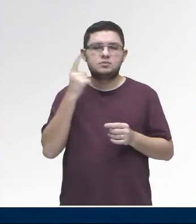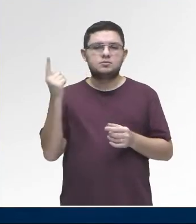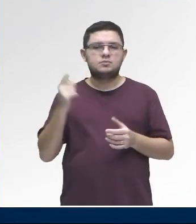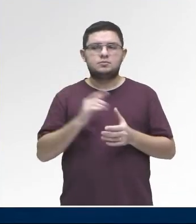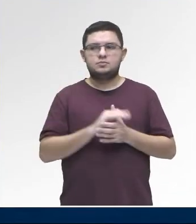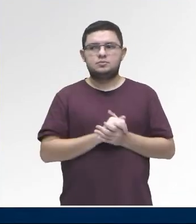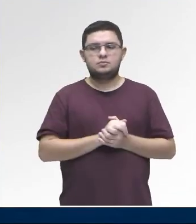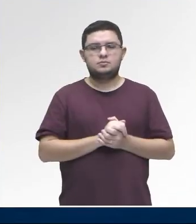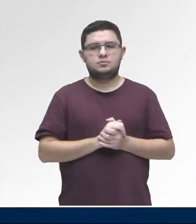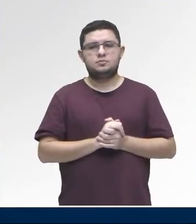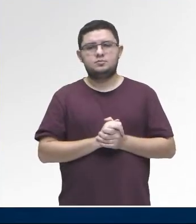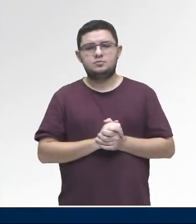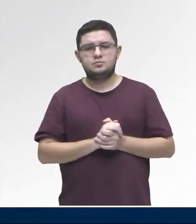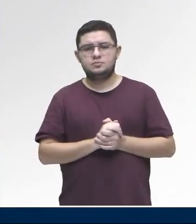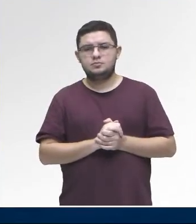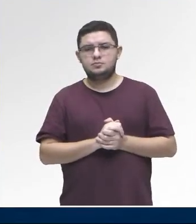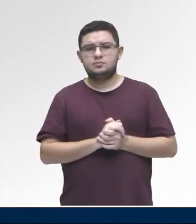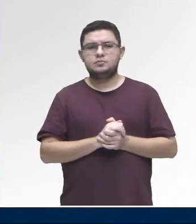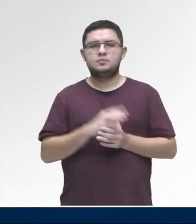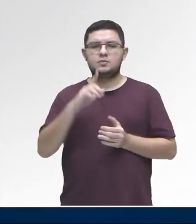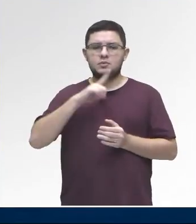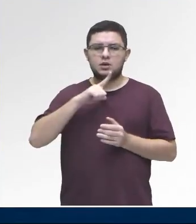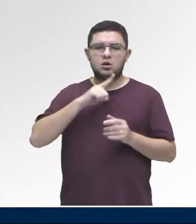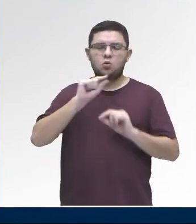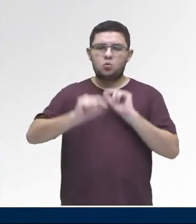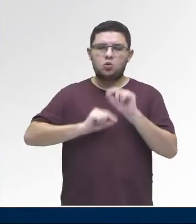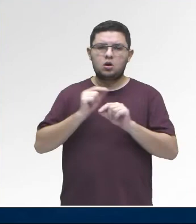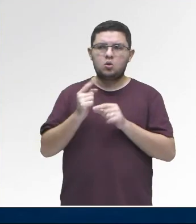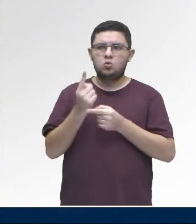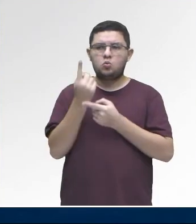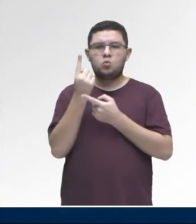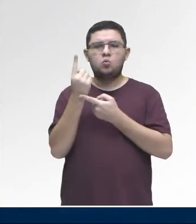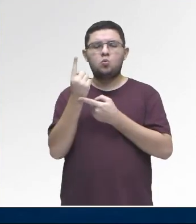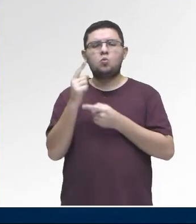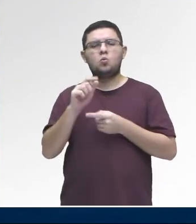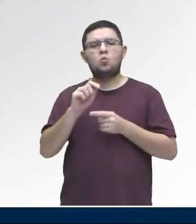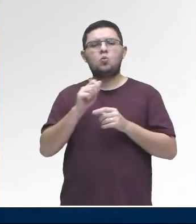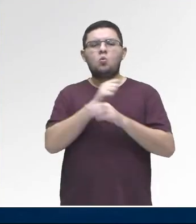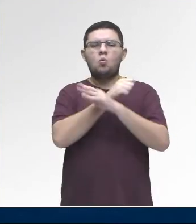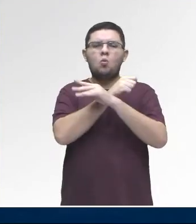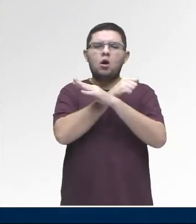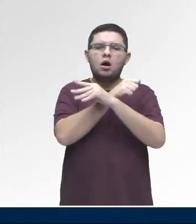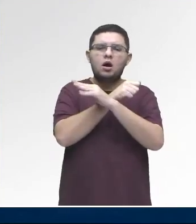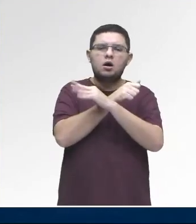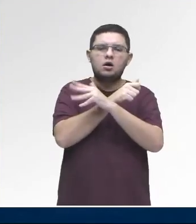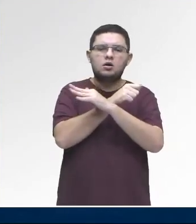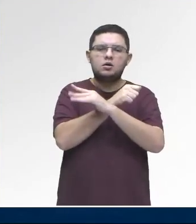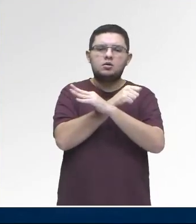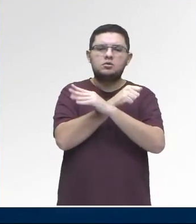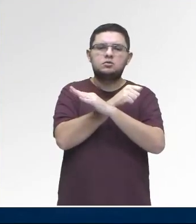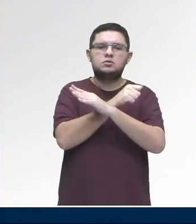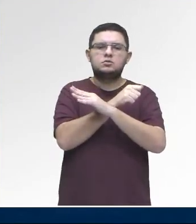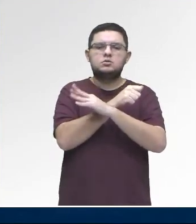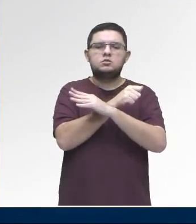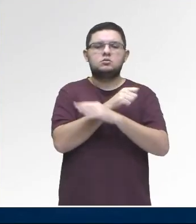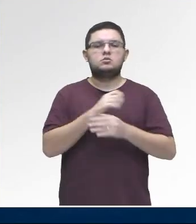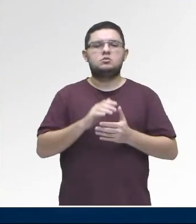Então, eu tenho aqui um ácido. Esse ácido aí, ele